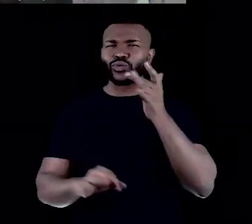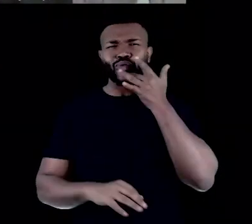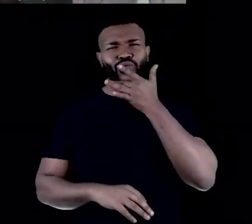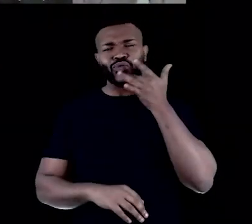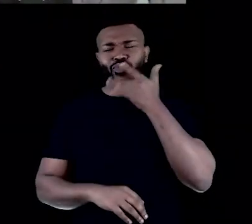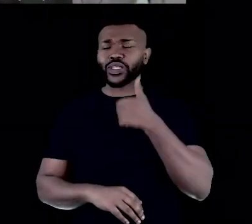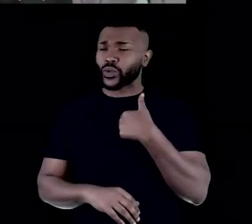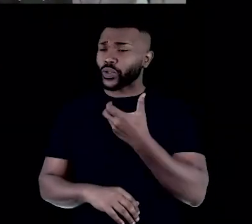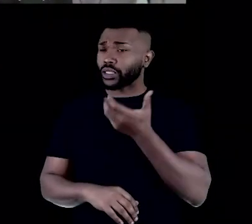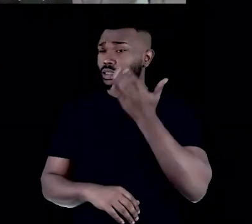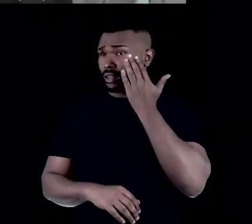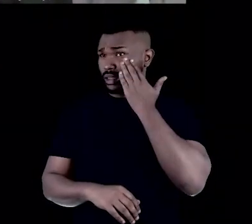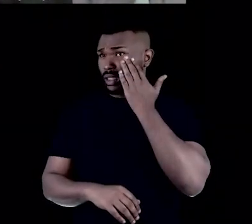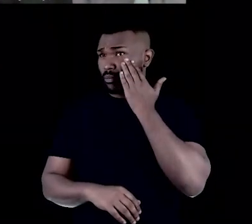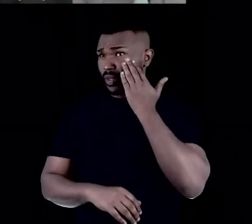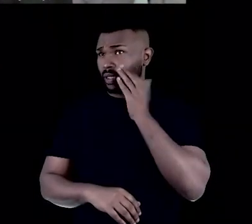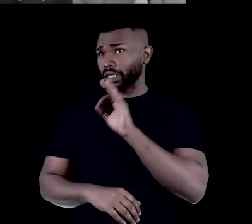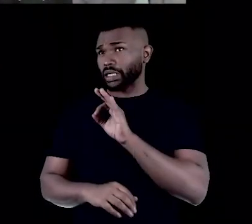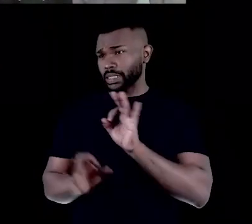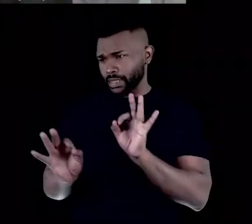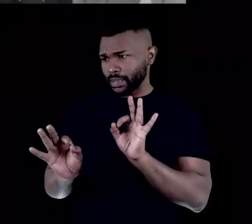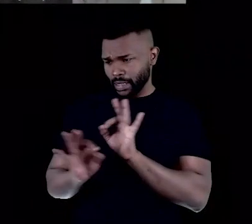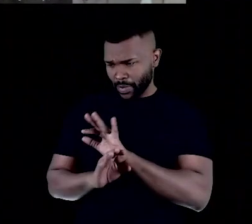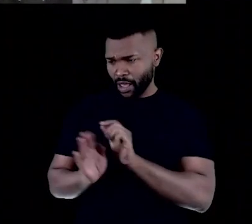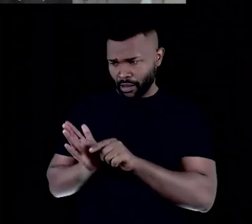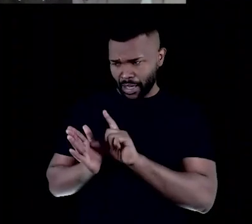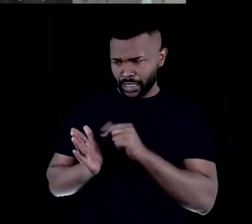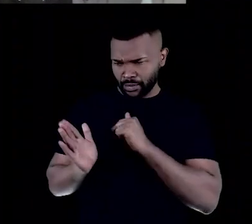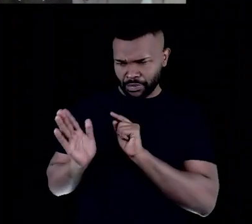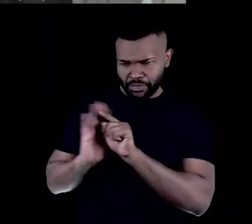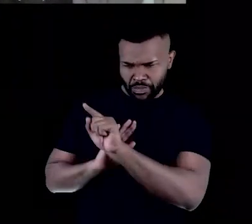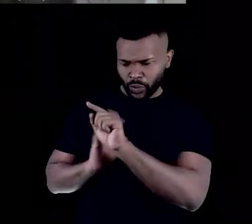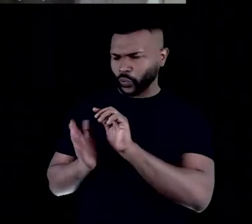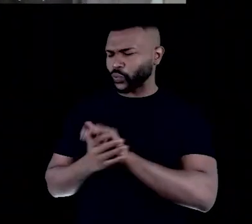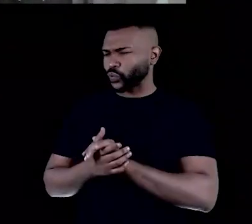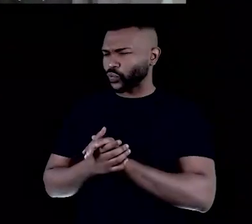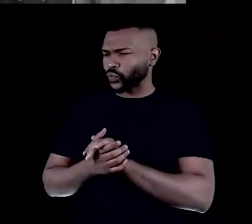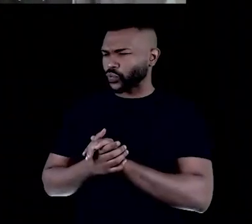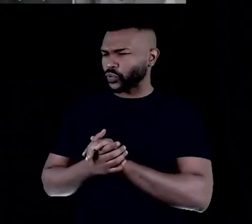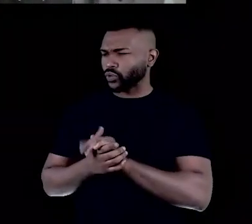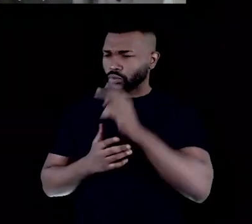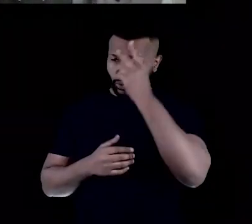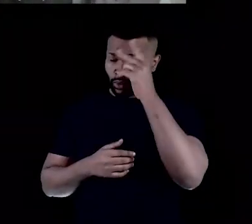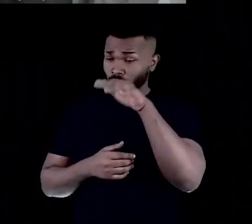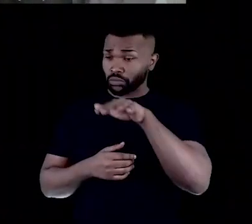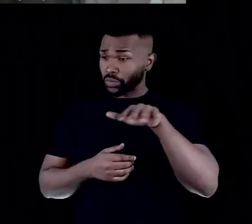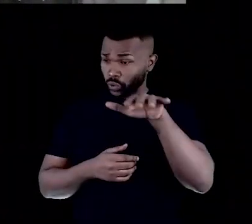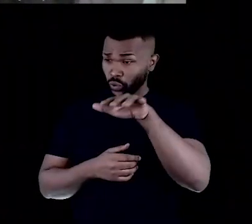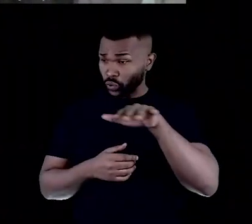massa mesmo. Eu queria saber, né, evidentemente, antes da gente terminar, se